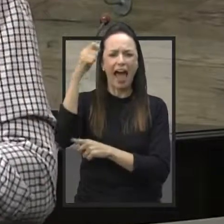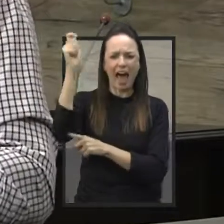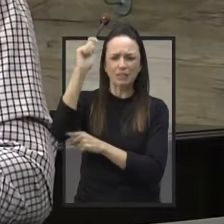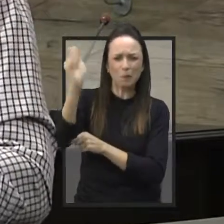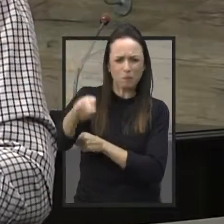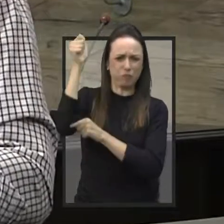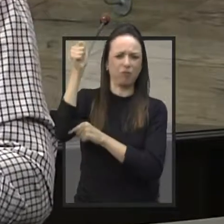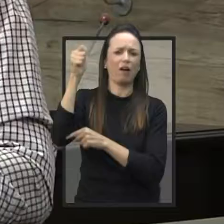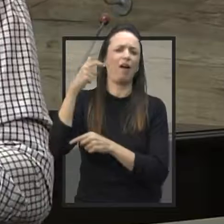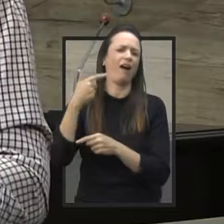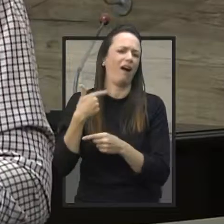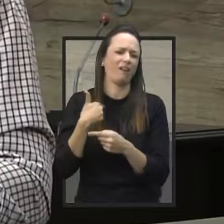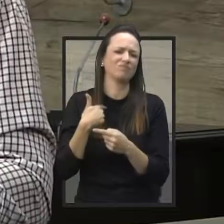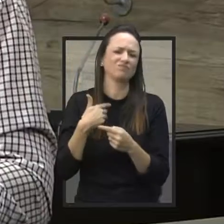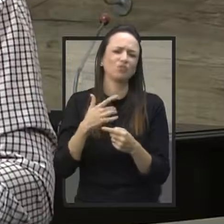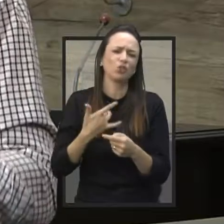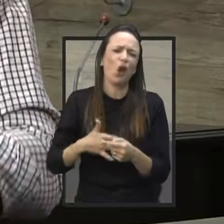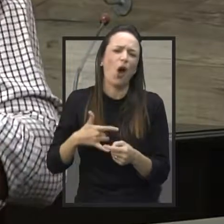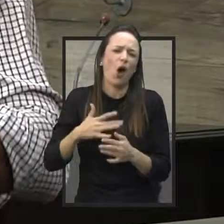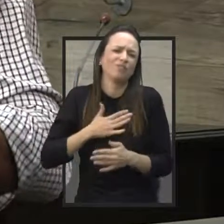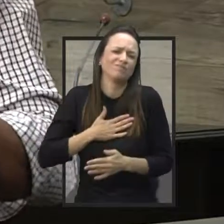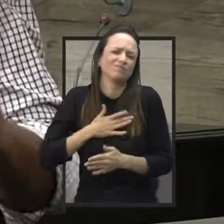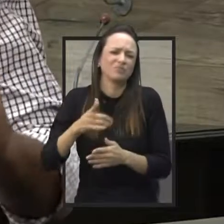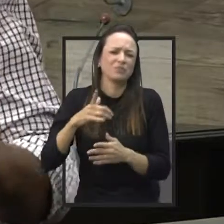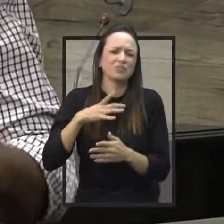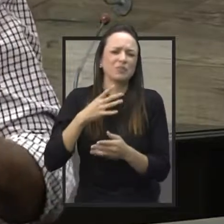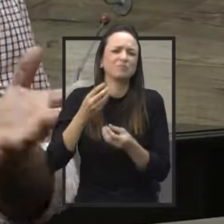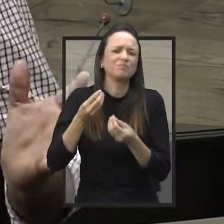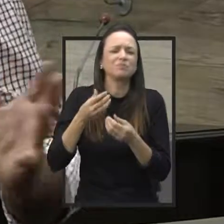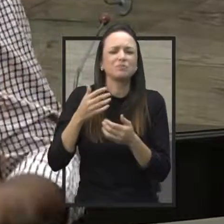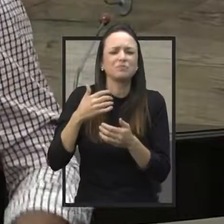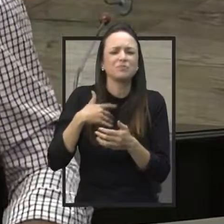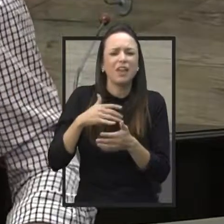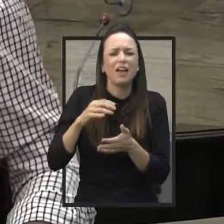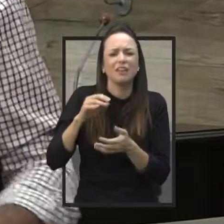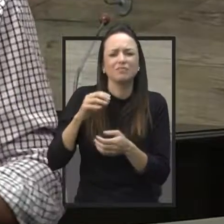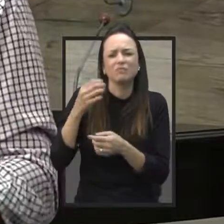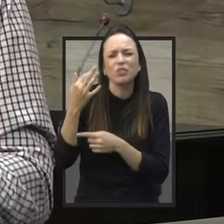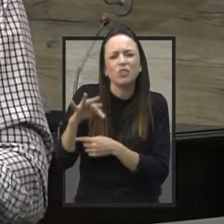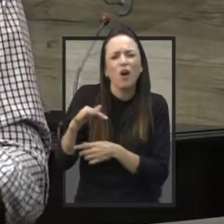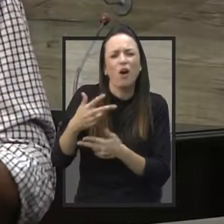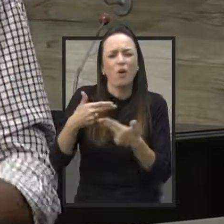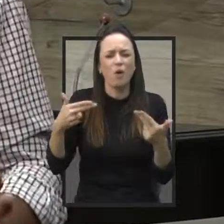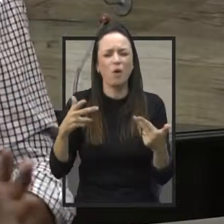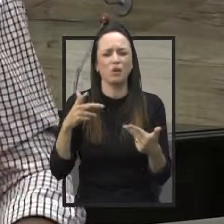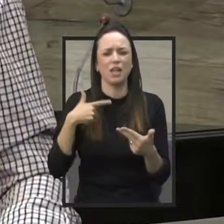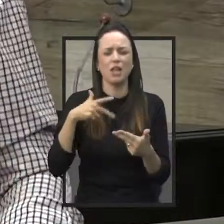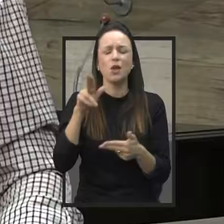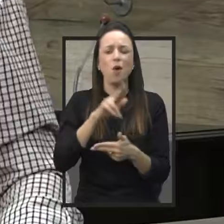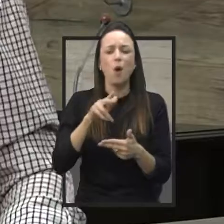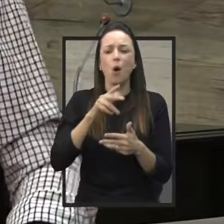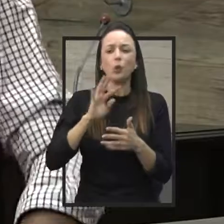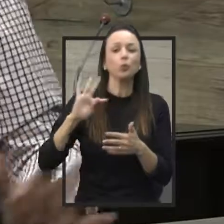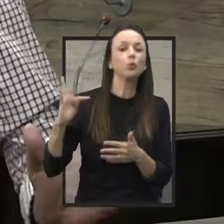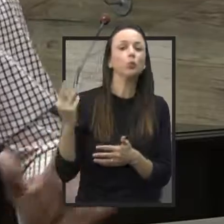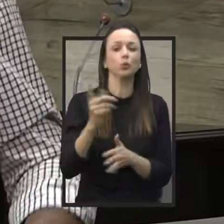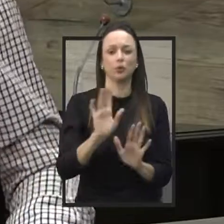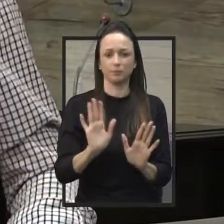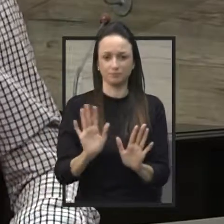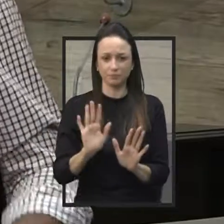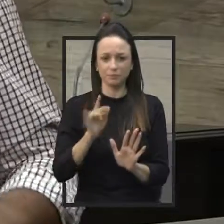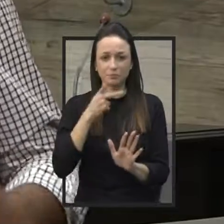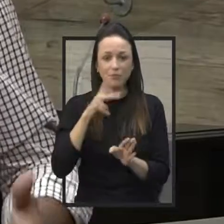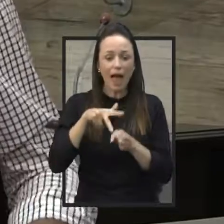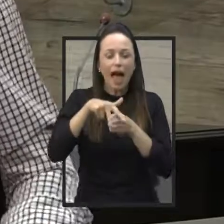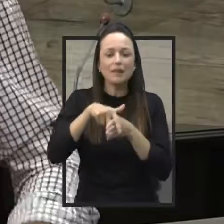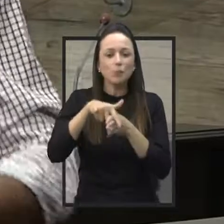se nós formos radicais e falar assim, não, vamos abolir tudo que é prova, tudo o que é uso de cavalo, daqui a pouco vão dizer assim que até andar a